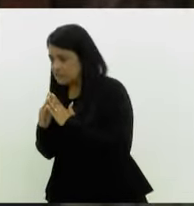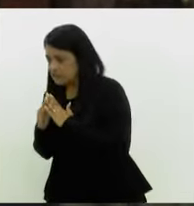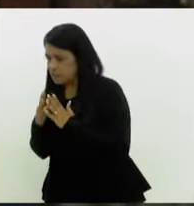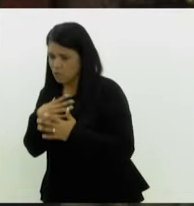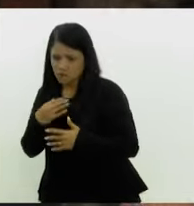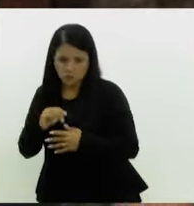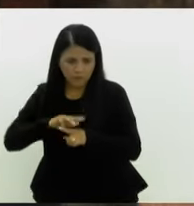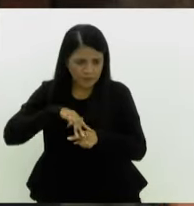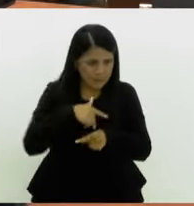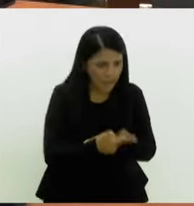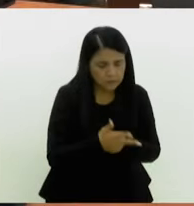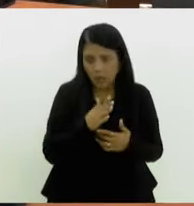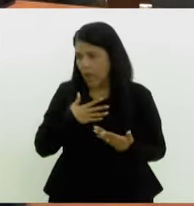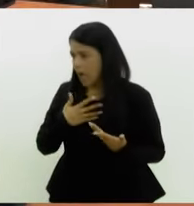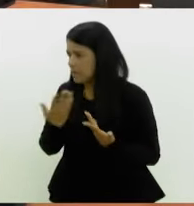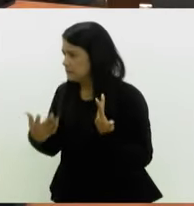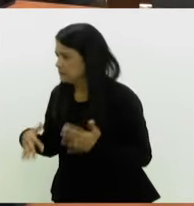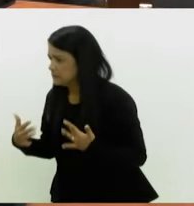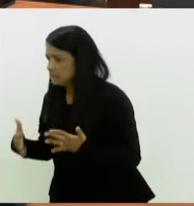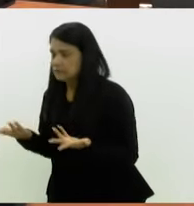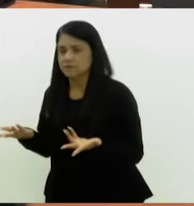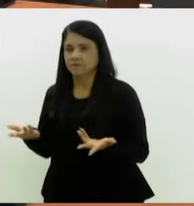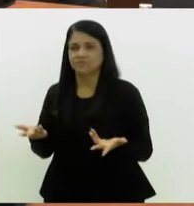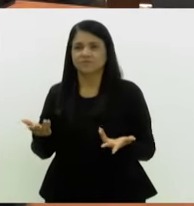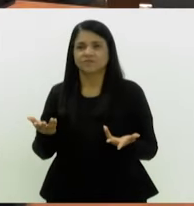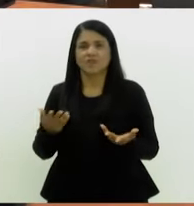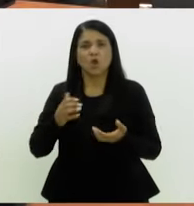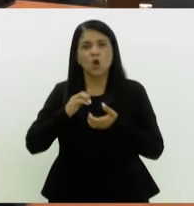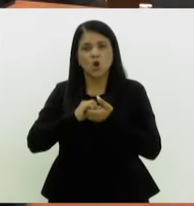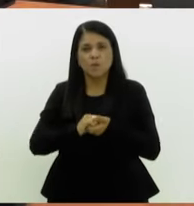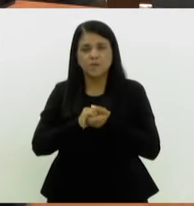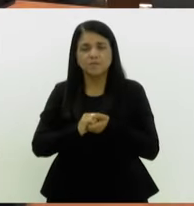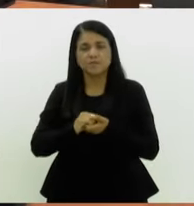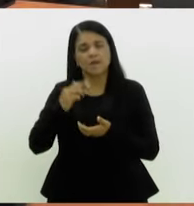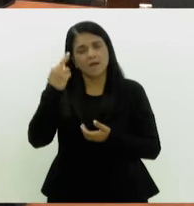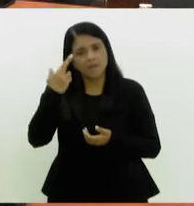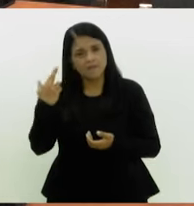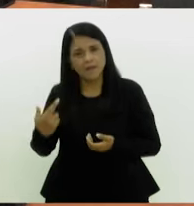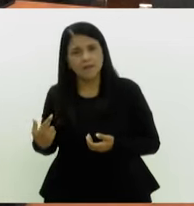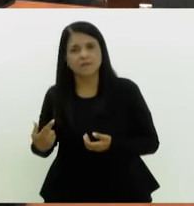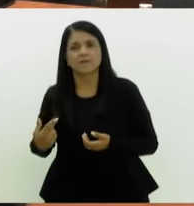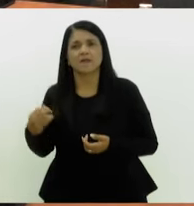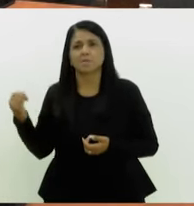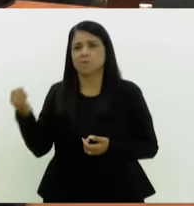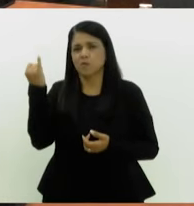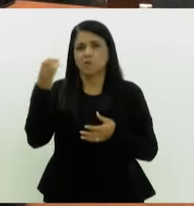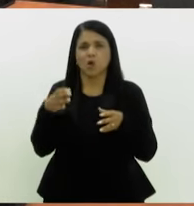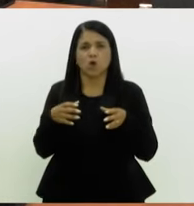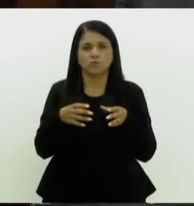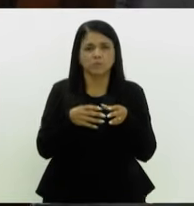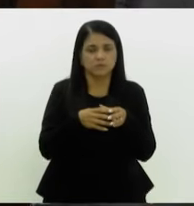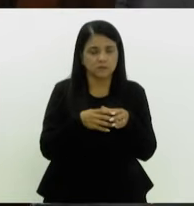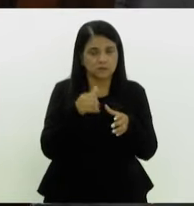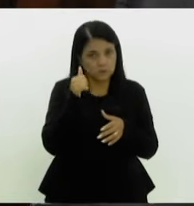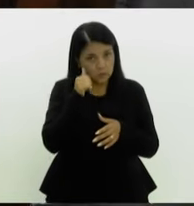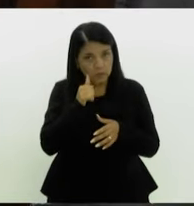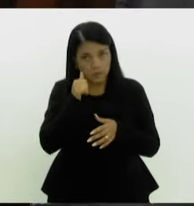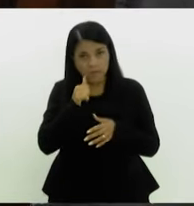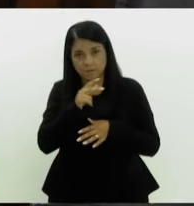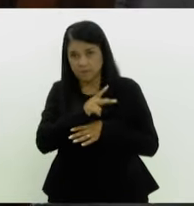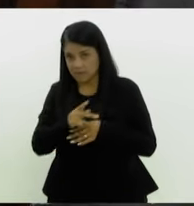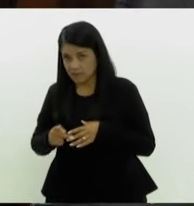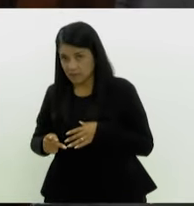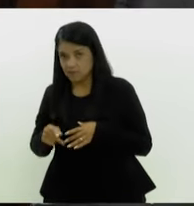tivesse se eu tivesse aquilo cumprimentar a Renata dizer da importância da Comissão da mulher e da importância de você